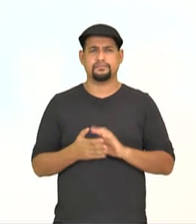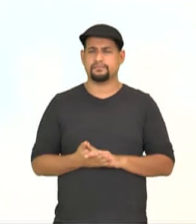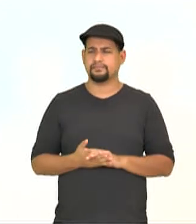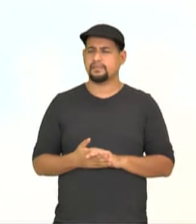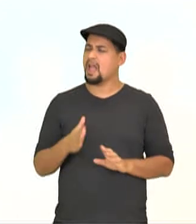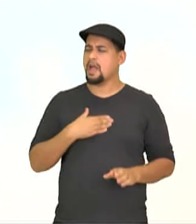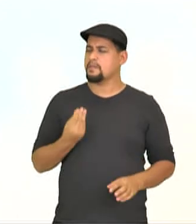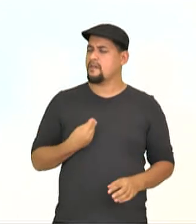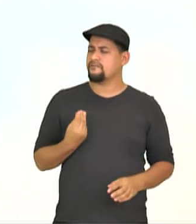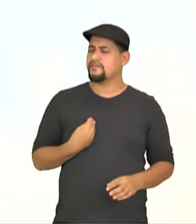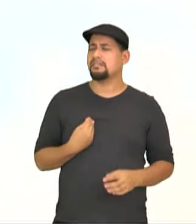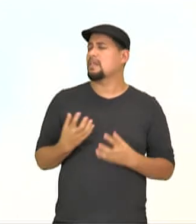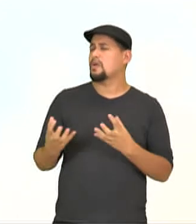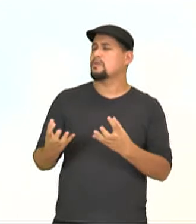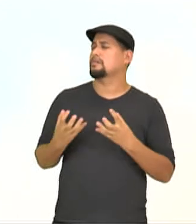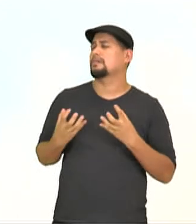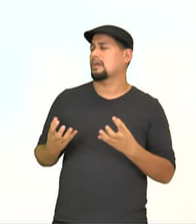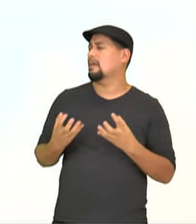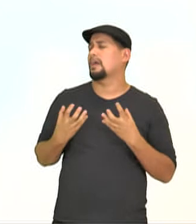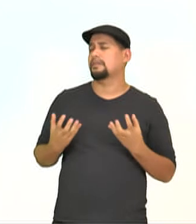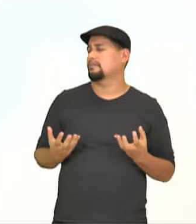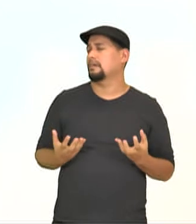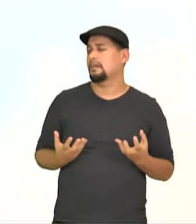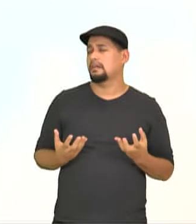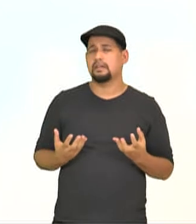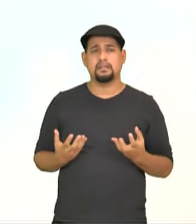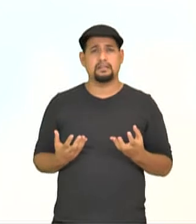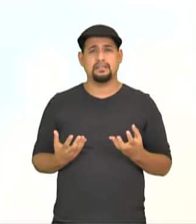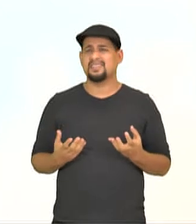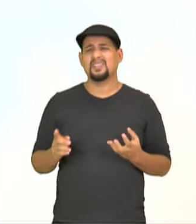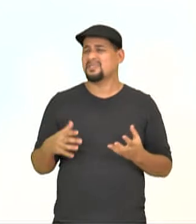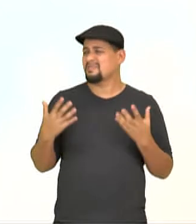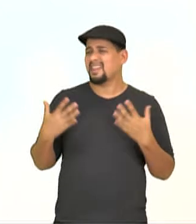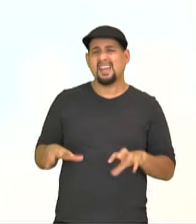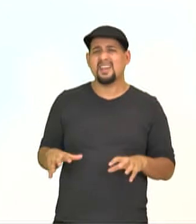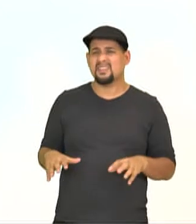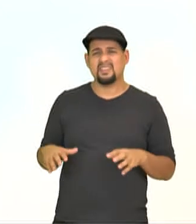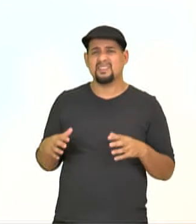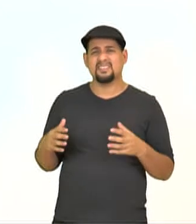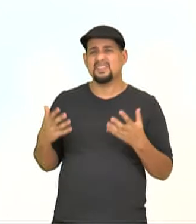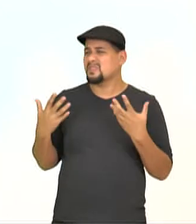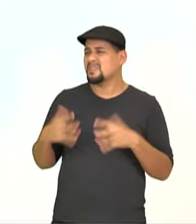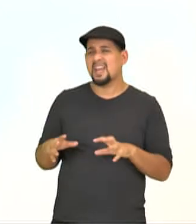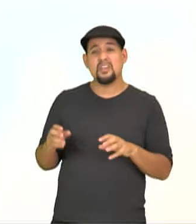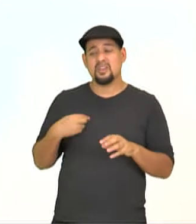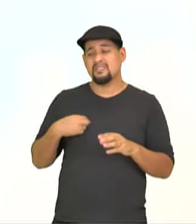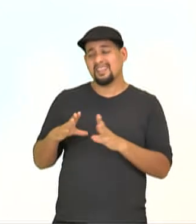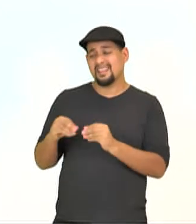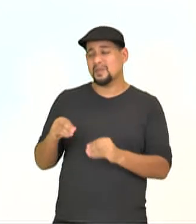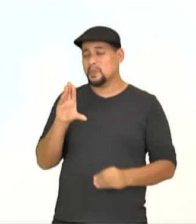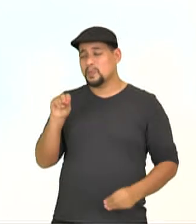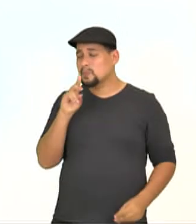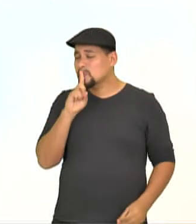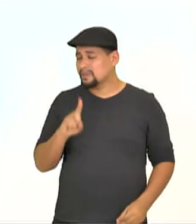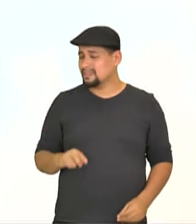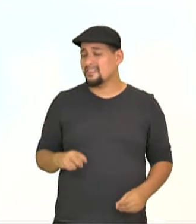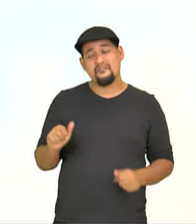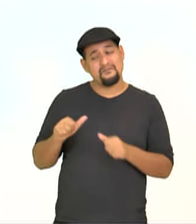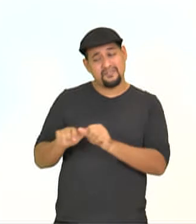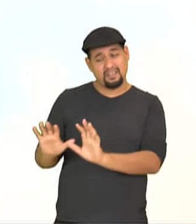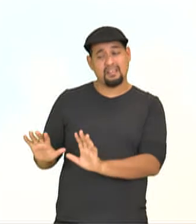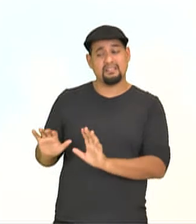mi vida te quiero off. Então, quer dizer, não te quero, quero você desligado, quieto, né, fica na